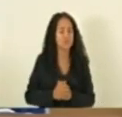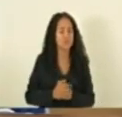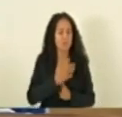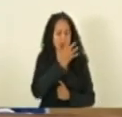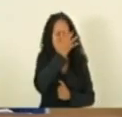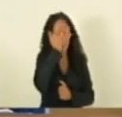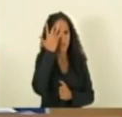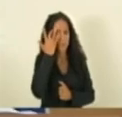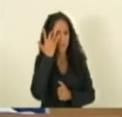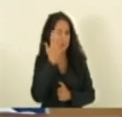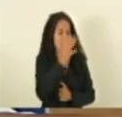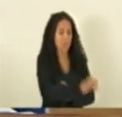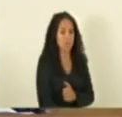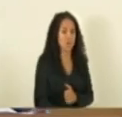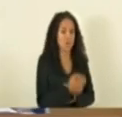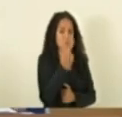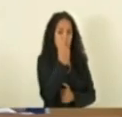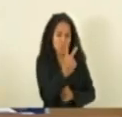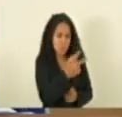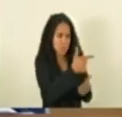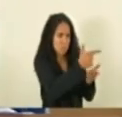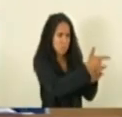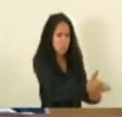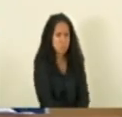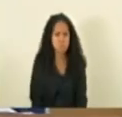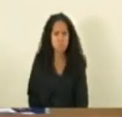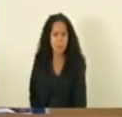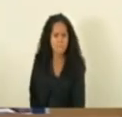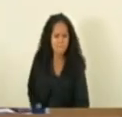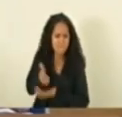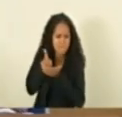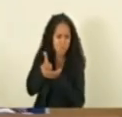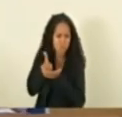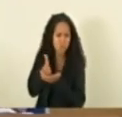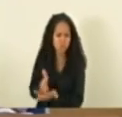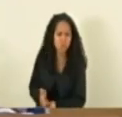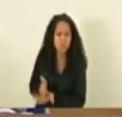duas armas, abre fogo para matar,